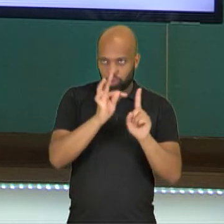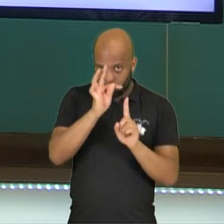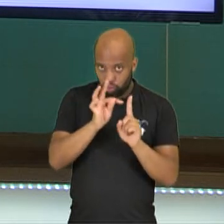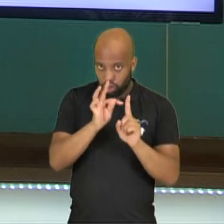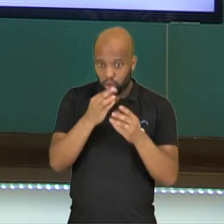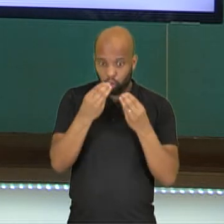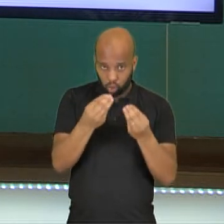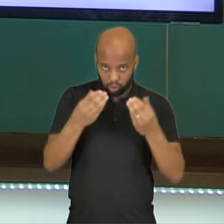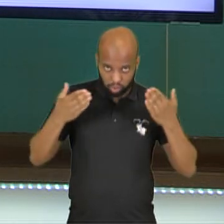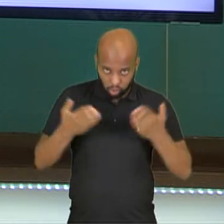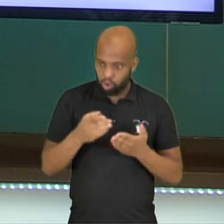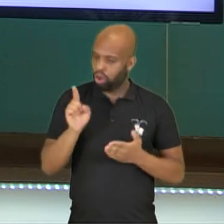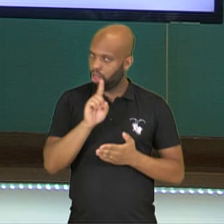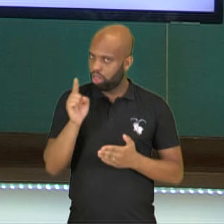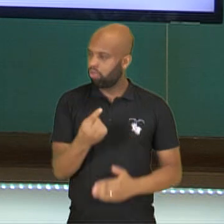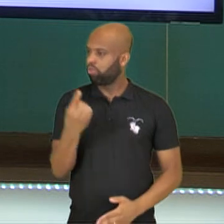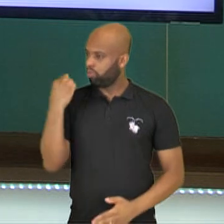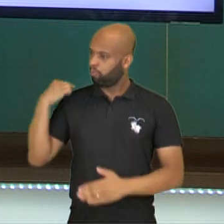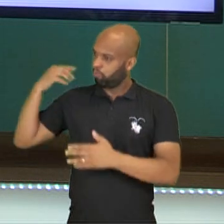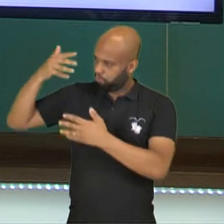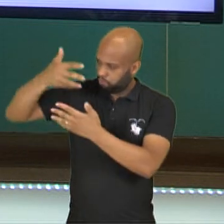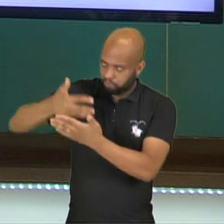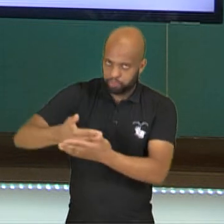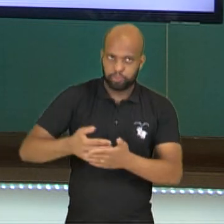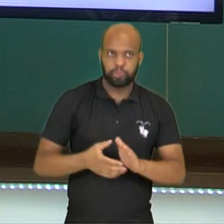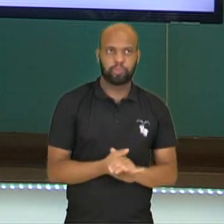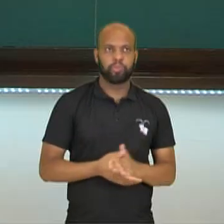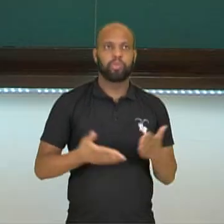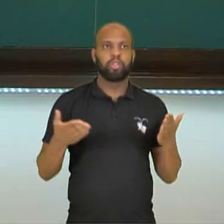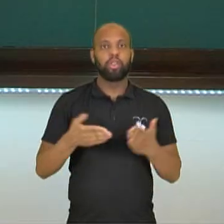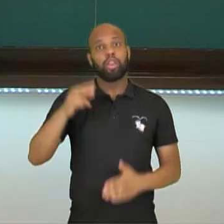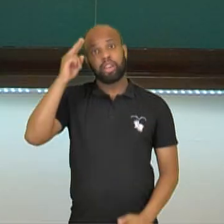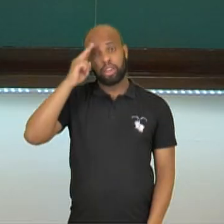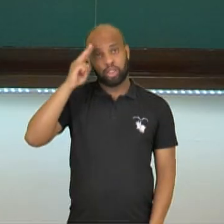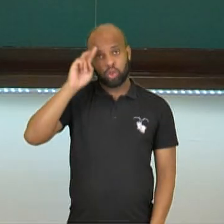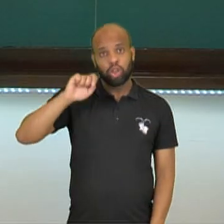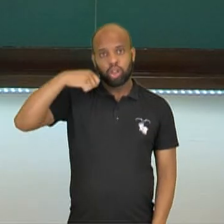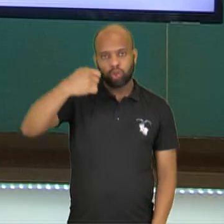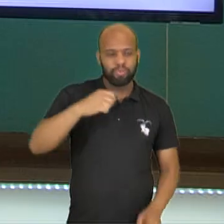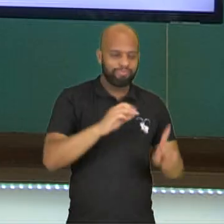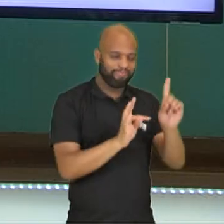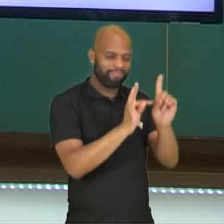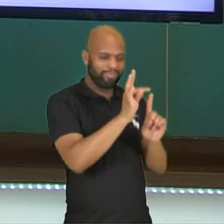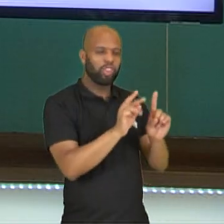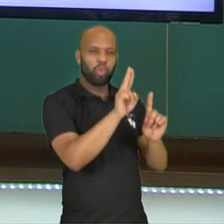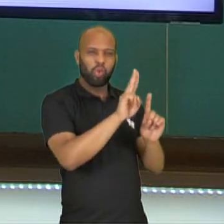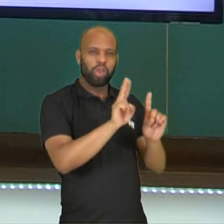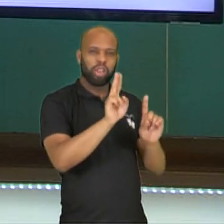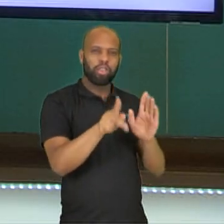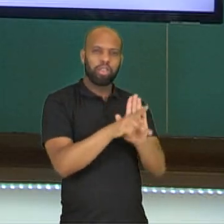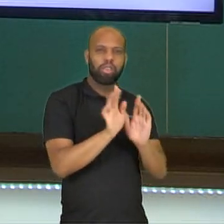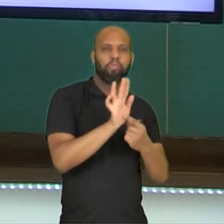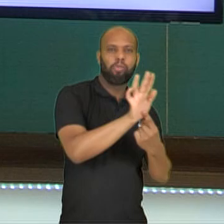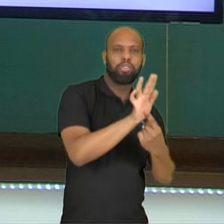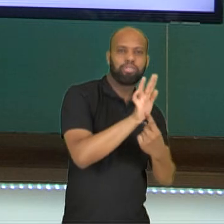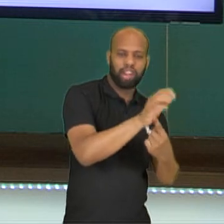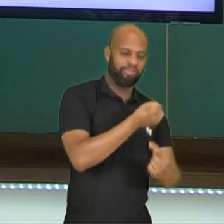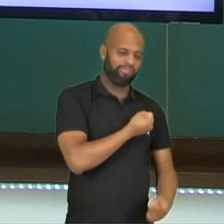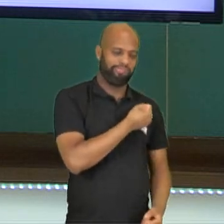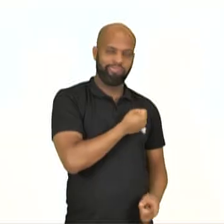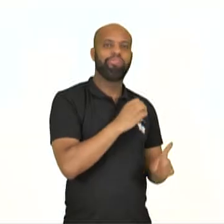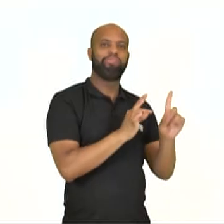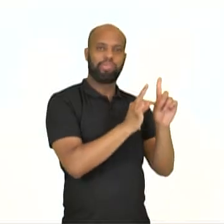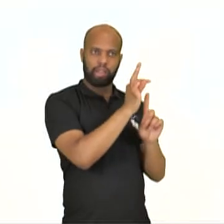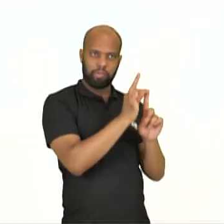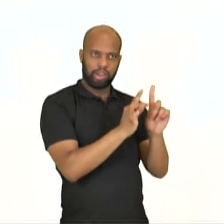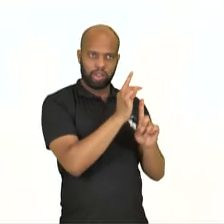da molécula, média agitação térmica. Um pouquinho da história sobre termômetro. A gente tem lá, por exemplo, o termômetro de Galileu, né, que